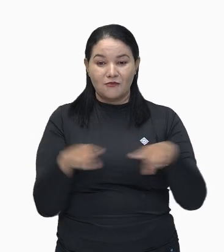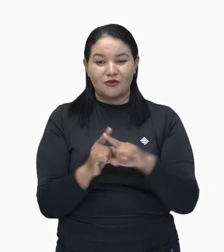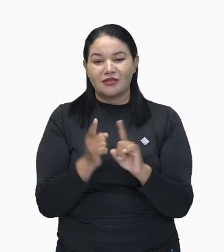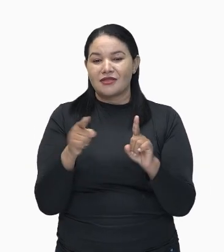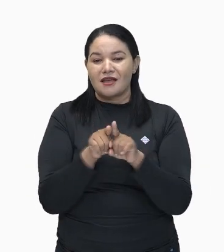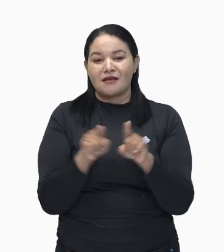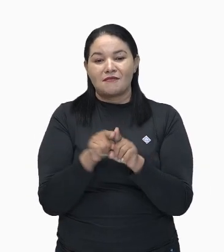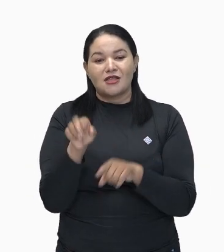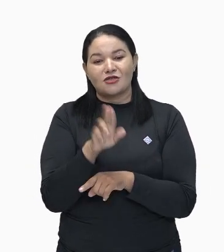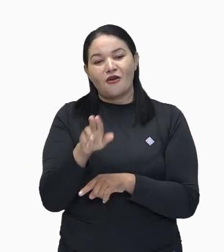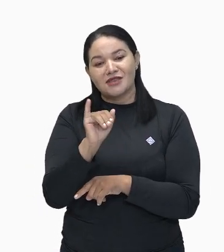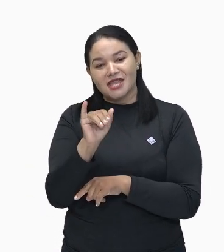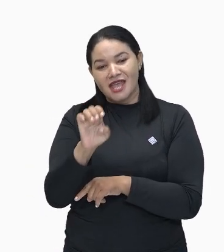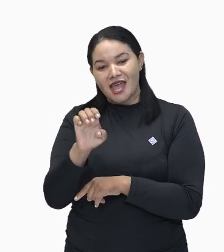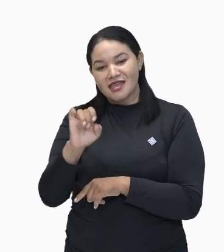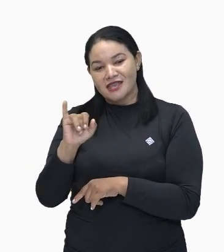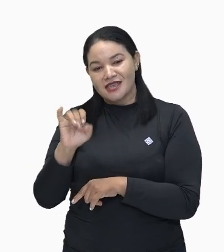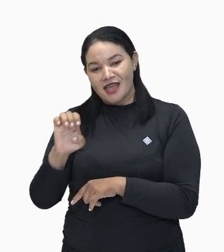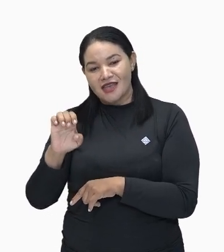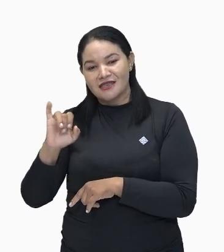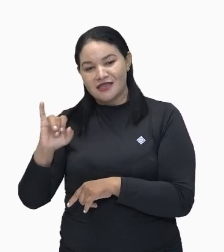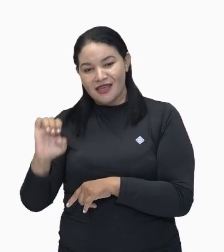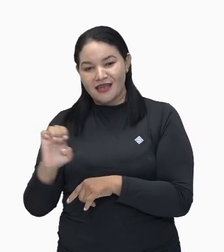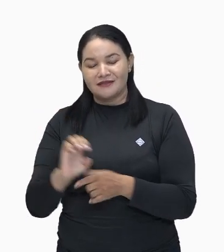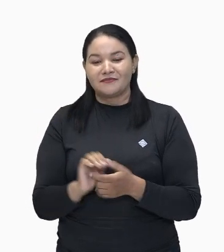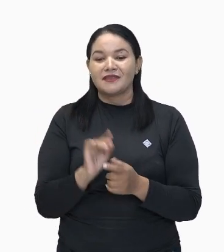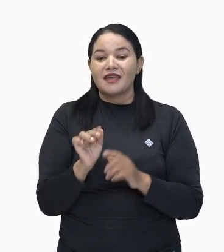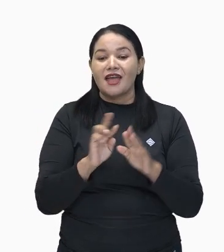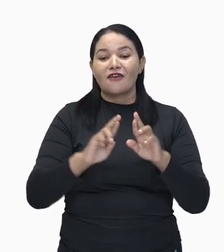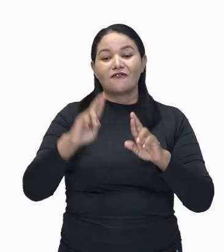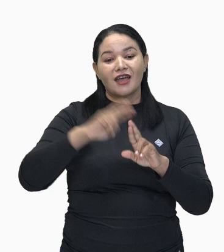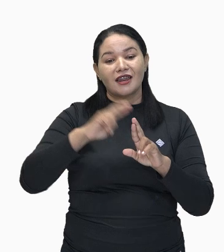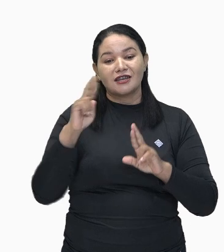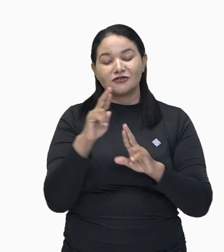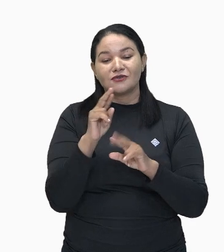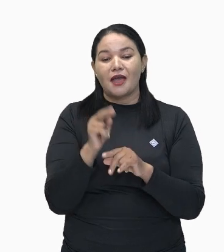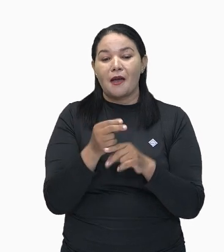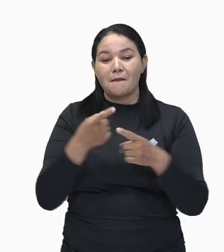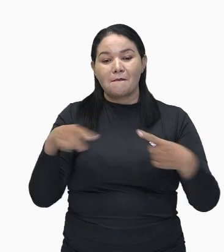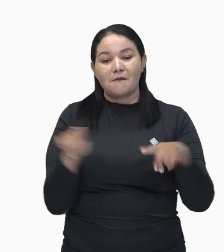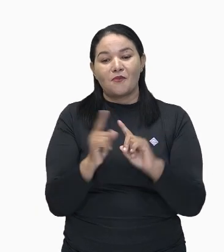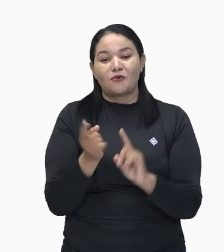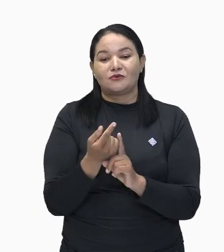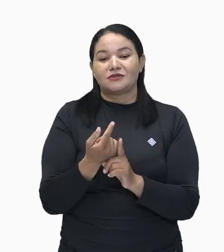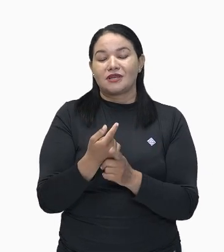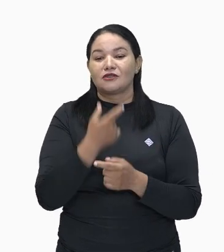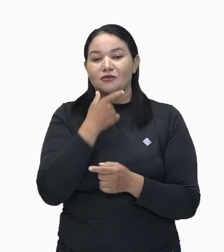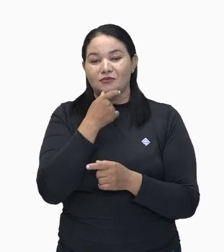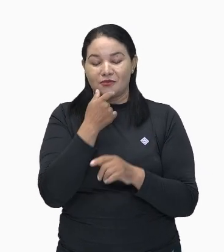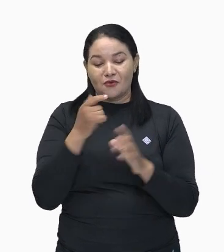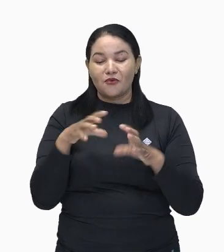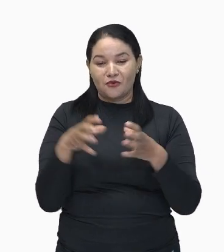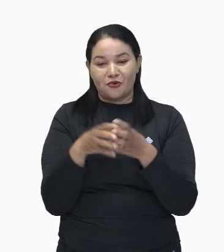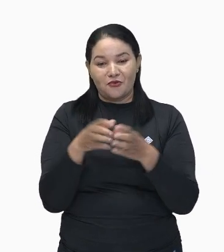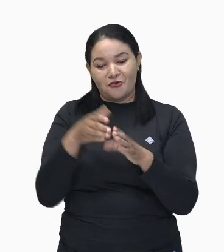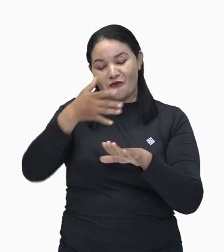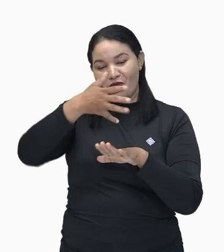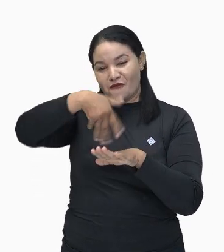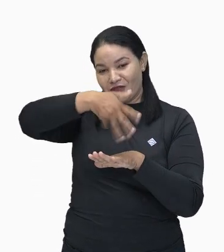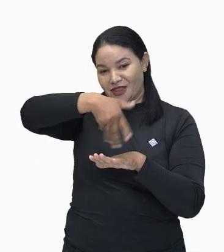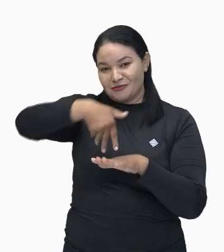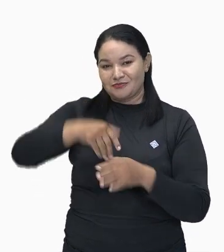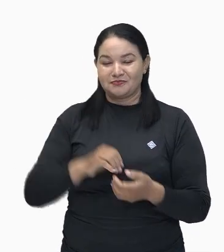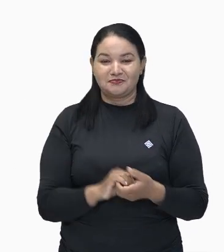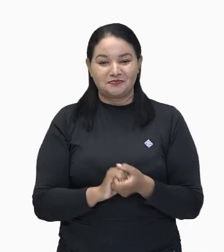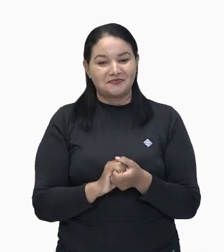foi chamado de Ye, Ye, Ye, uma referência ao refrão da música She Loves You, dos Beatles. Olha aí, mais uma referência,